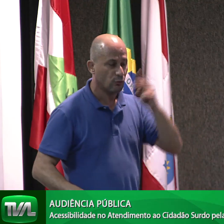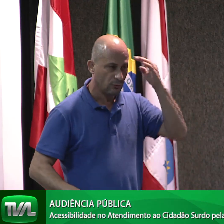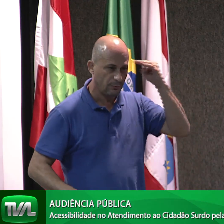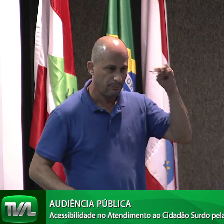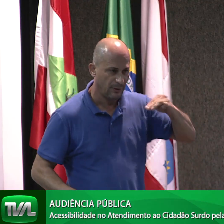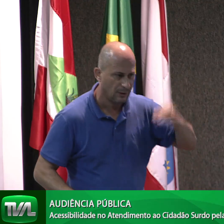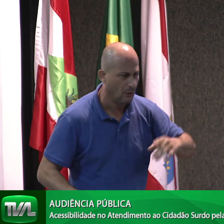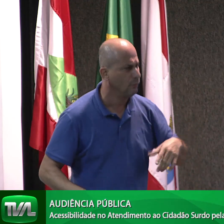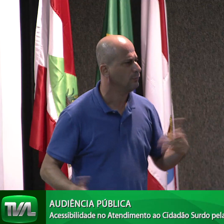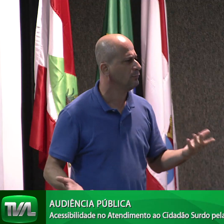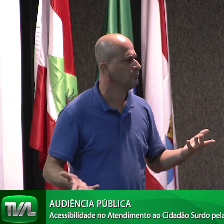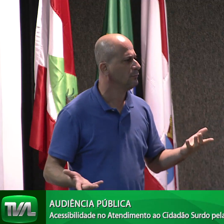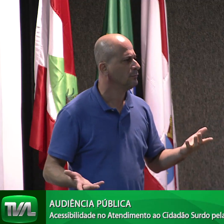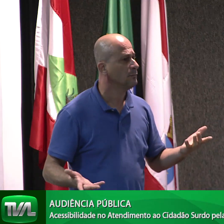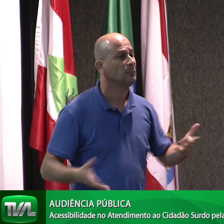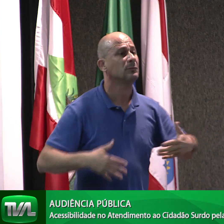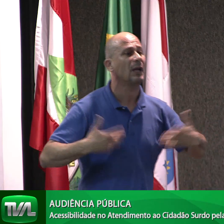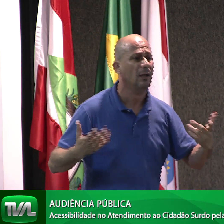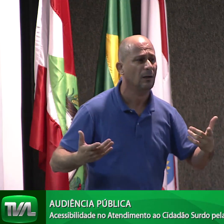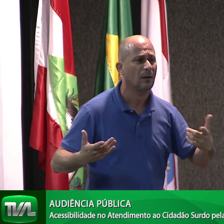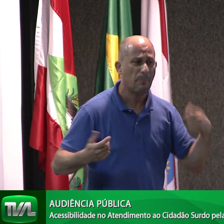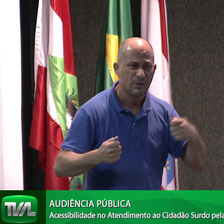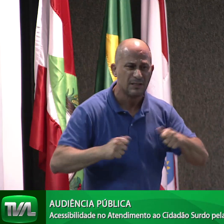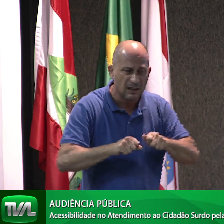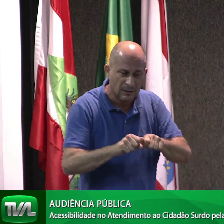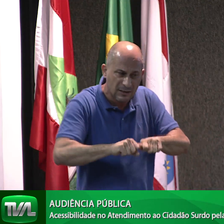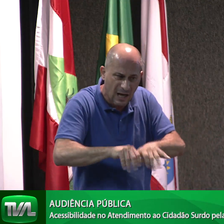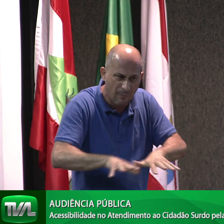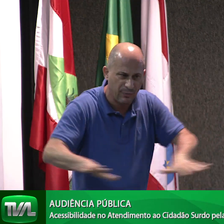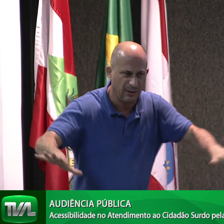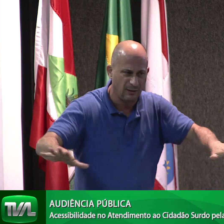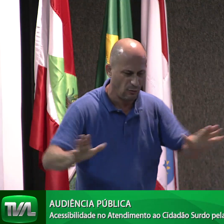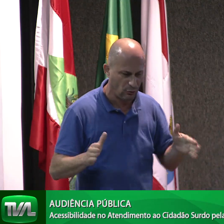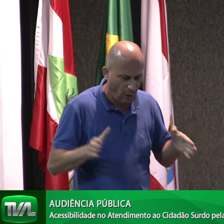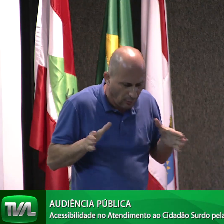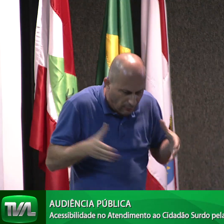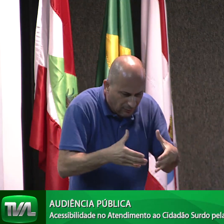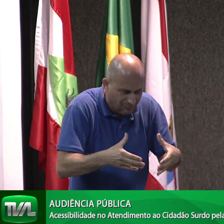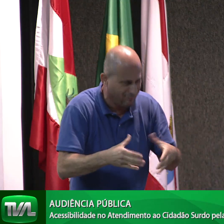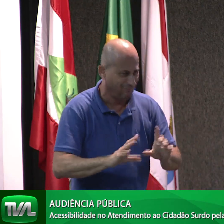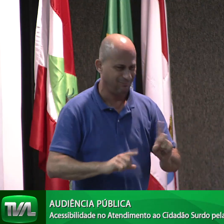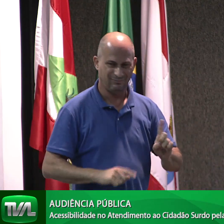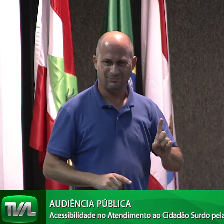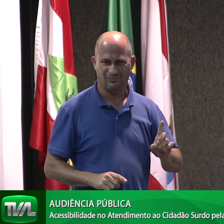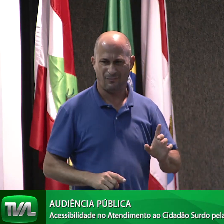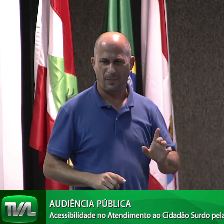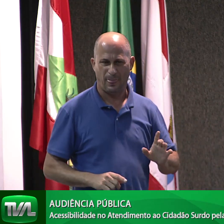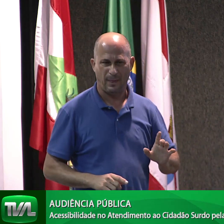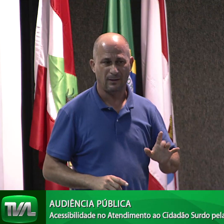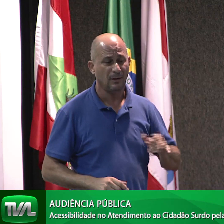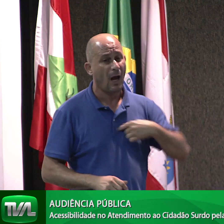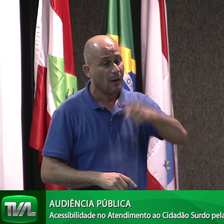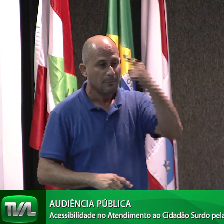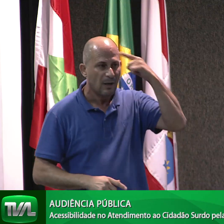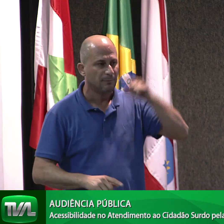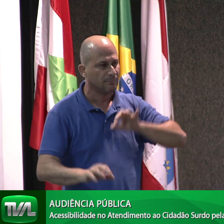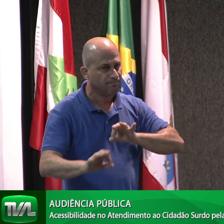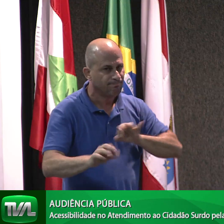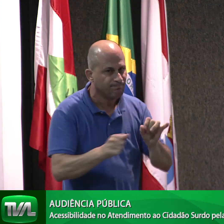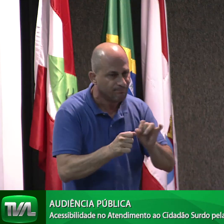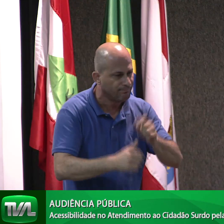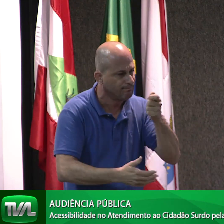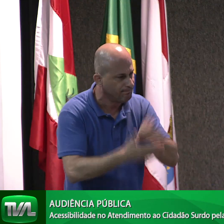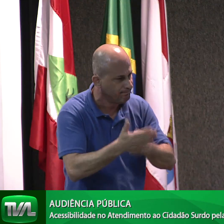surdos autistas, tem surdos com deficiência mental. Então, isso precisa ser explanado, não é só o